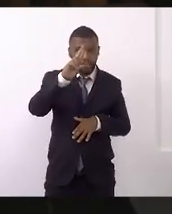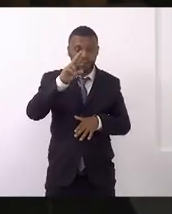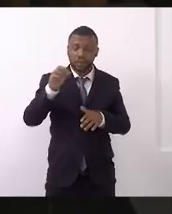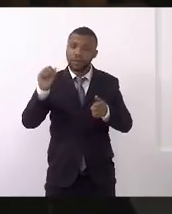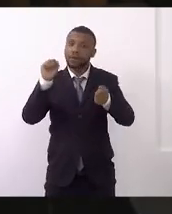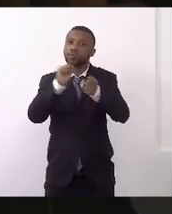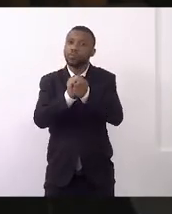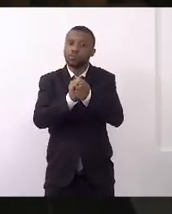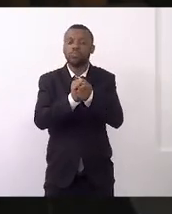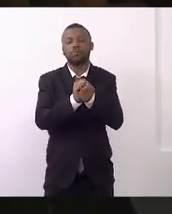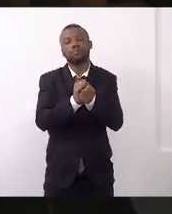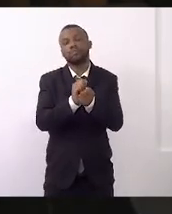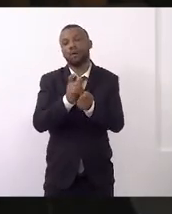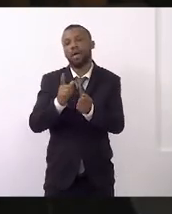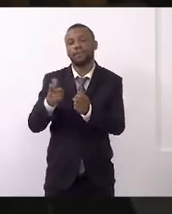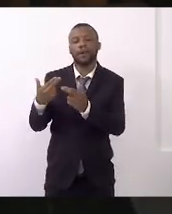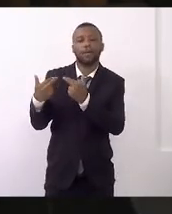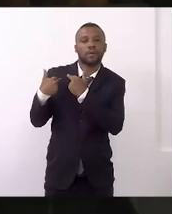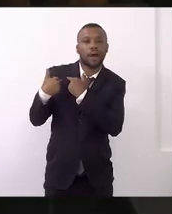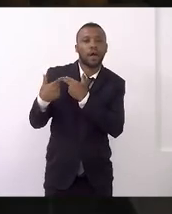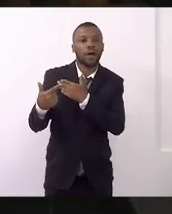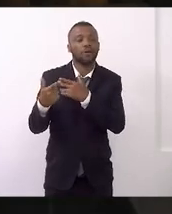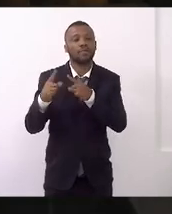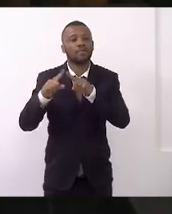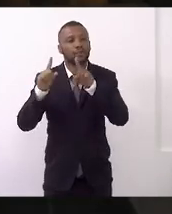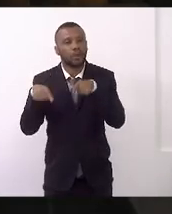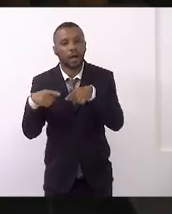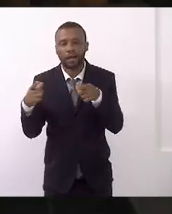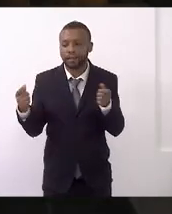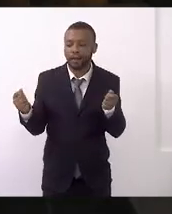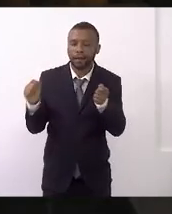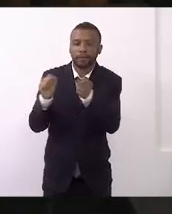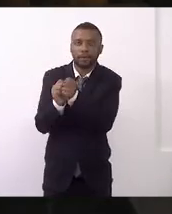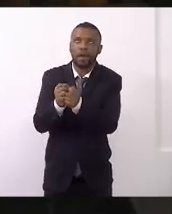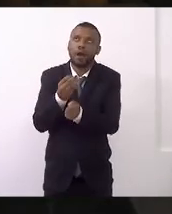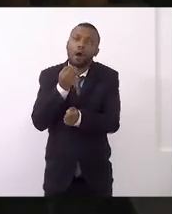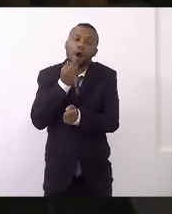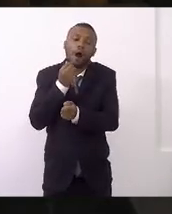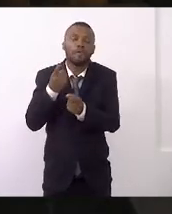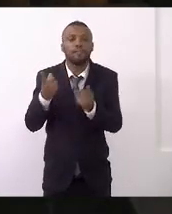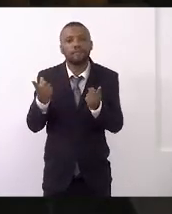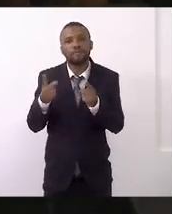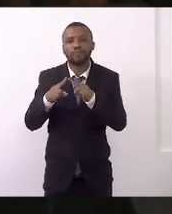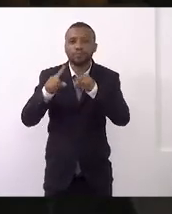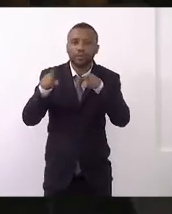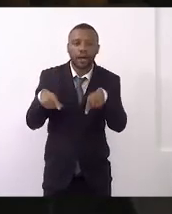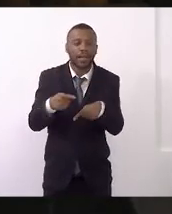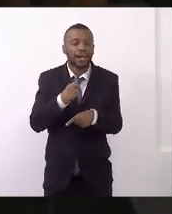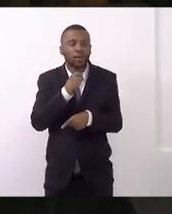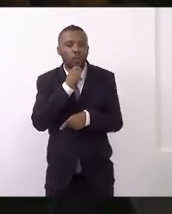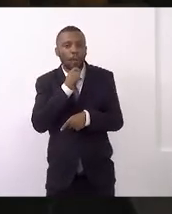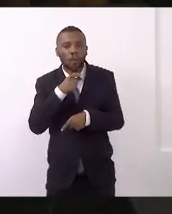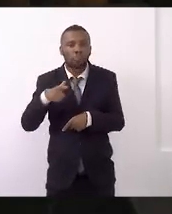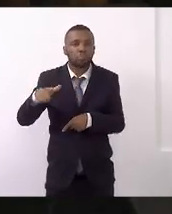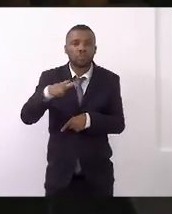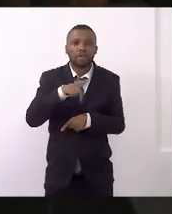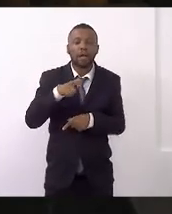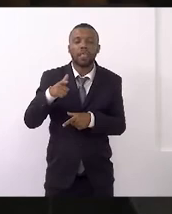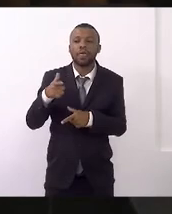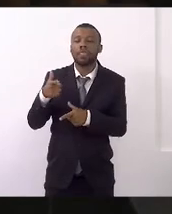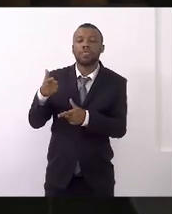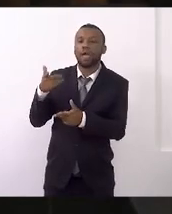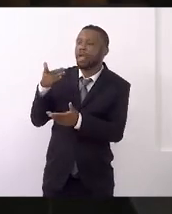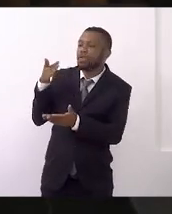Fica a cargo de um funcionário ter que acompanhá-lo e, obviamente, que o funcionário ele não vai interpelar o